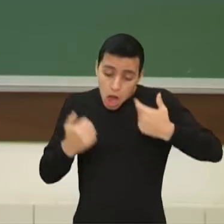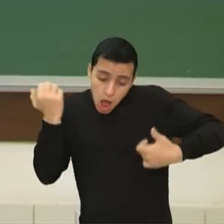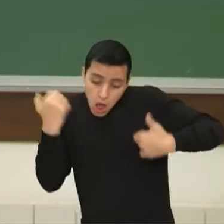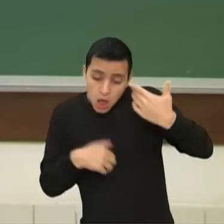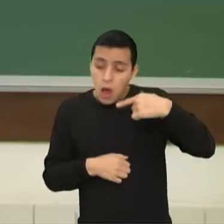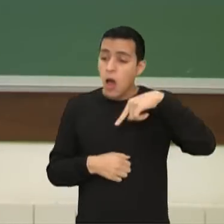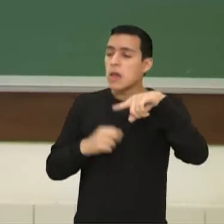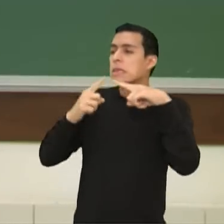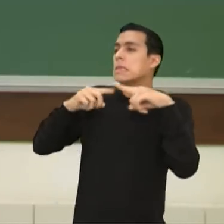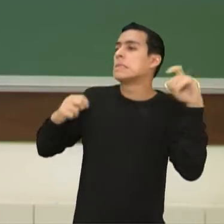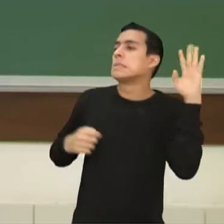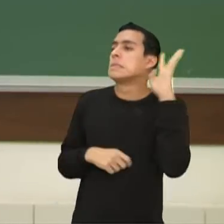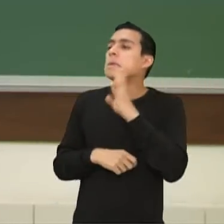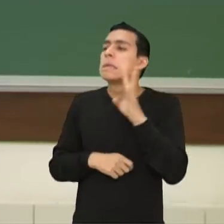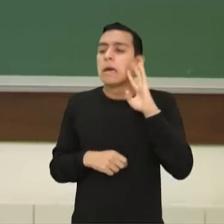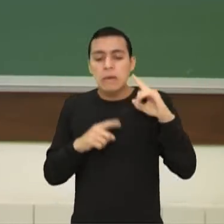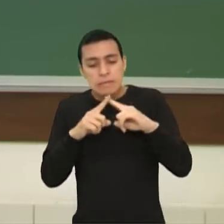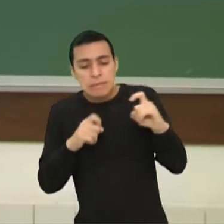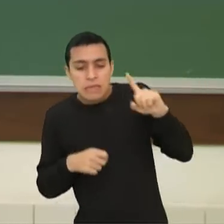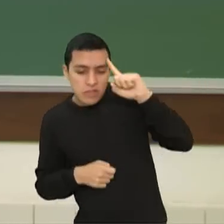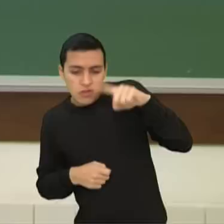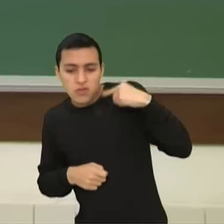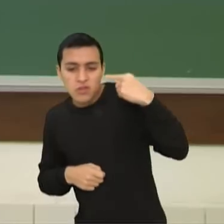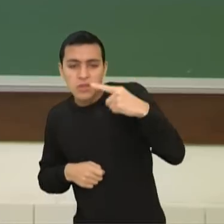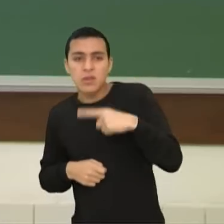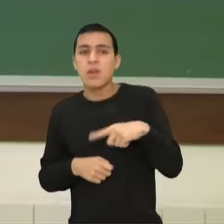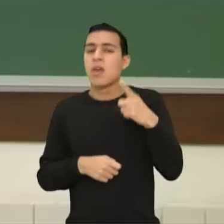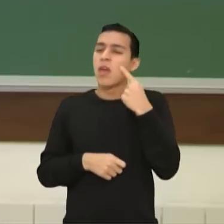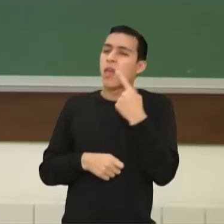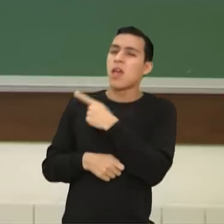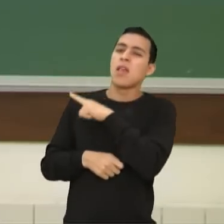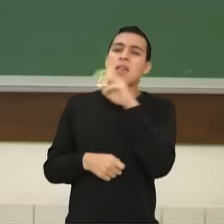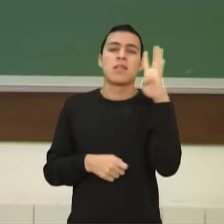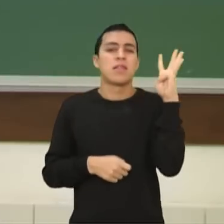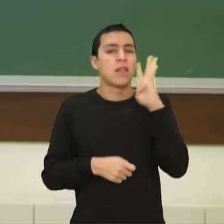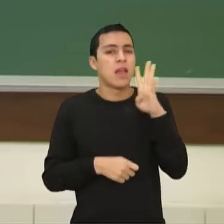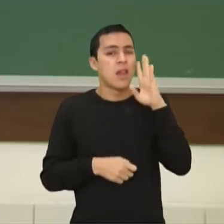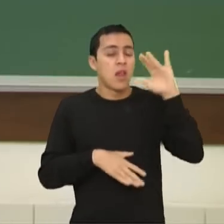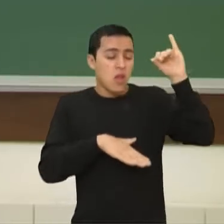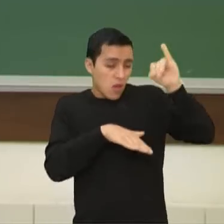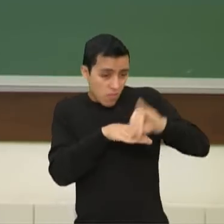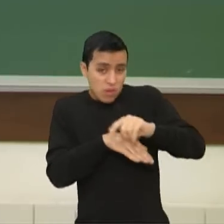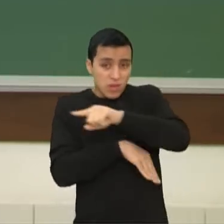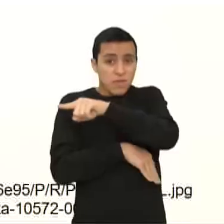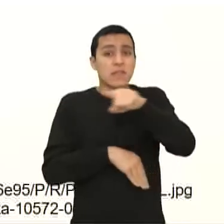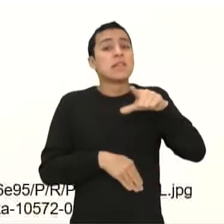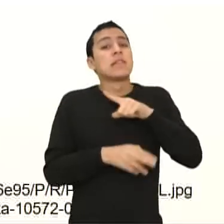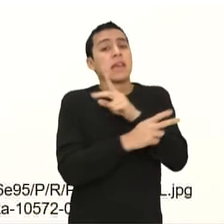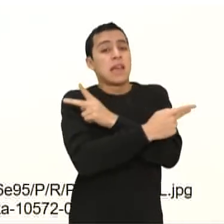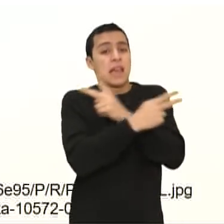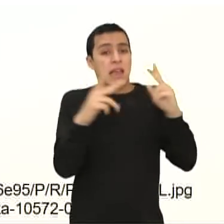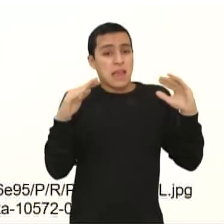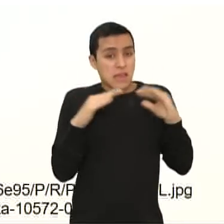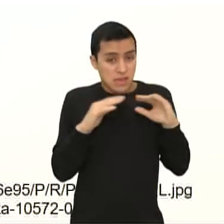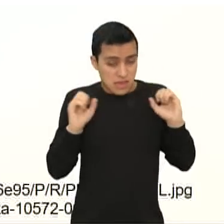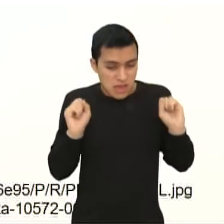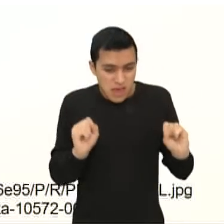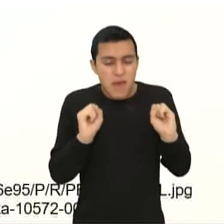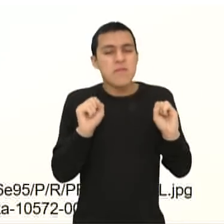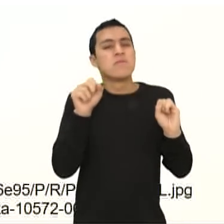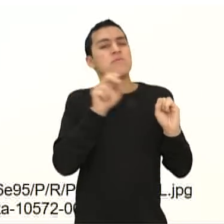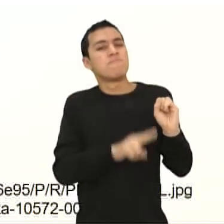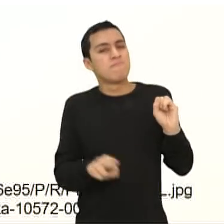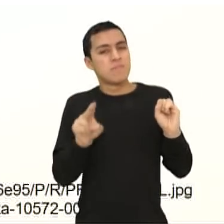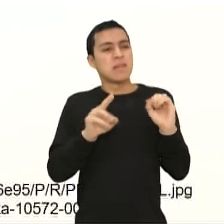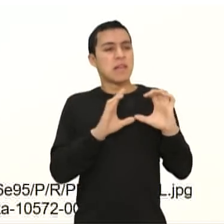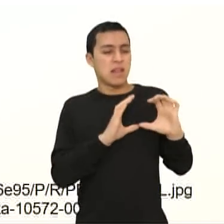ciências é legal, ciência está no dia a dia. Olha que legal que eu trouxe para vocês, objetos que vocês têm em casa que podem ser